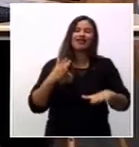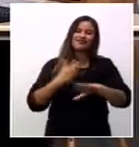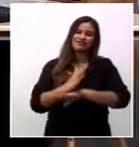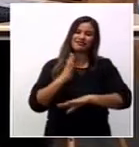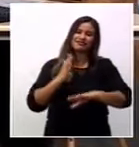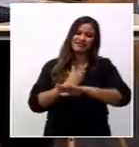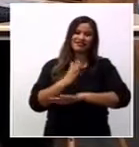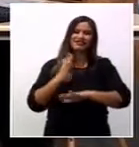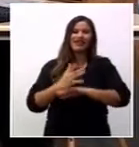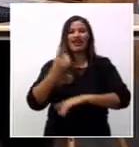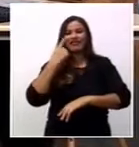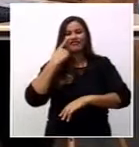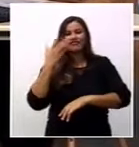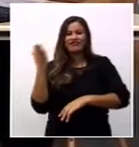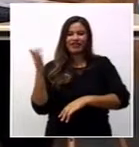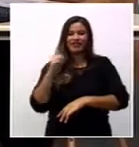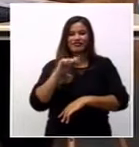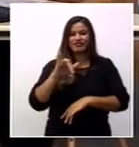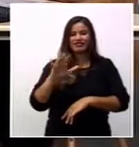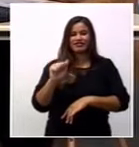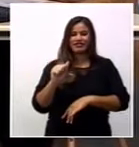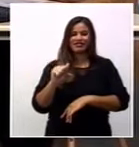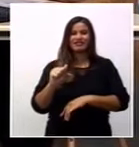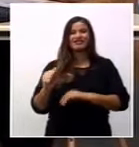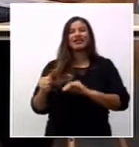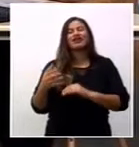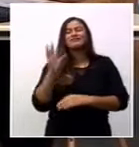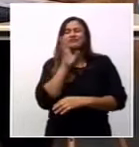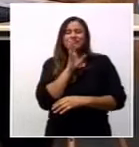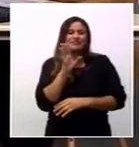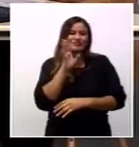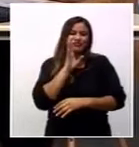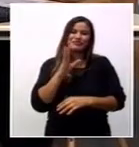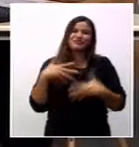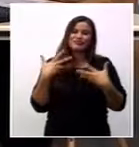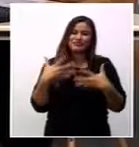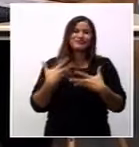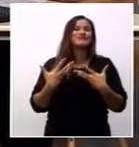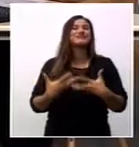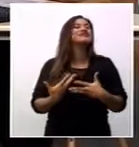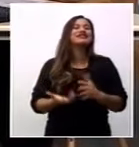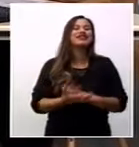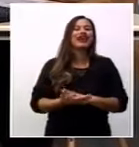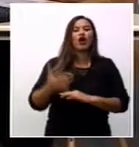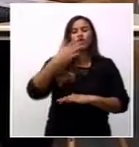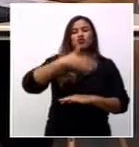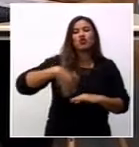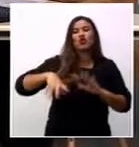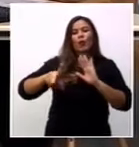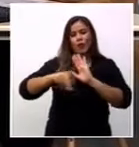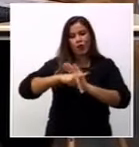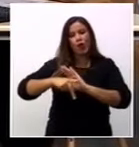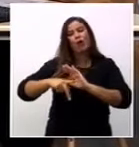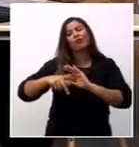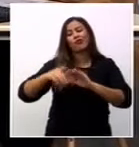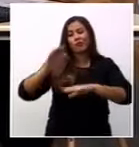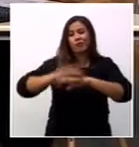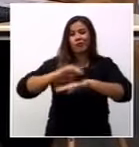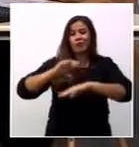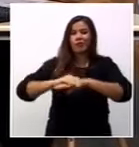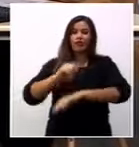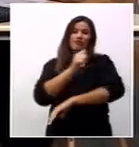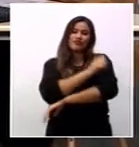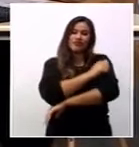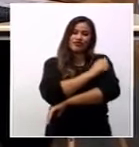acessar esse guia, esse livro de atividades, que é bem bacana, todo confeccionado pelos alunos da